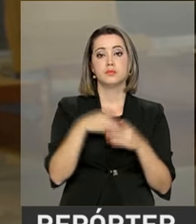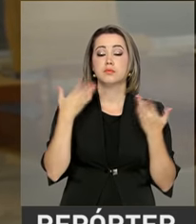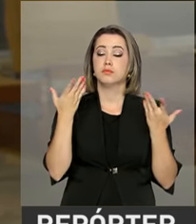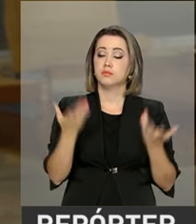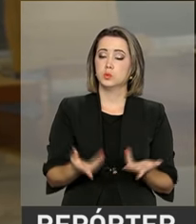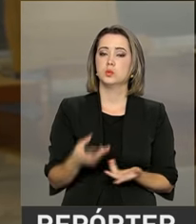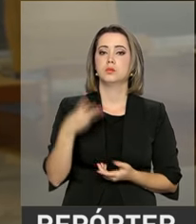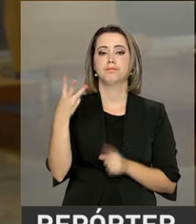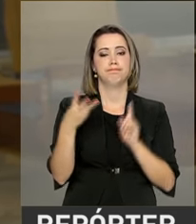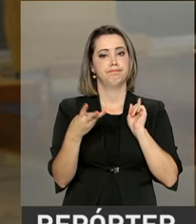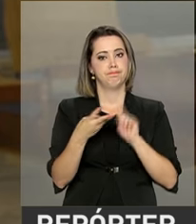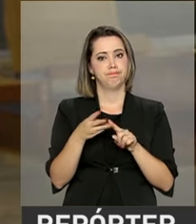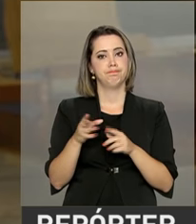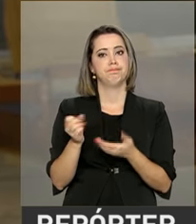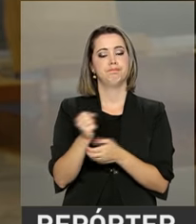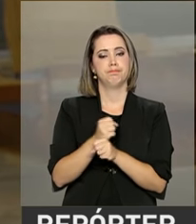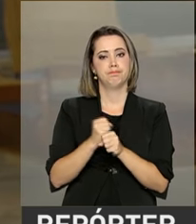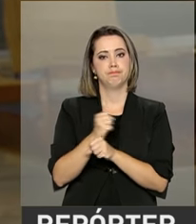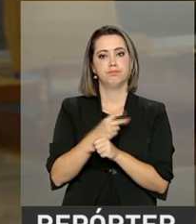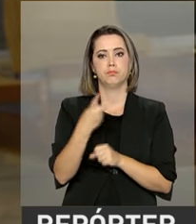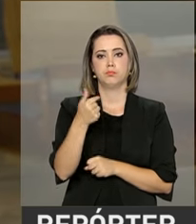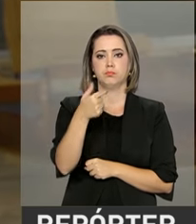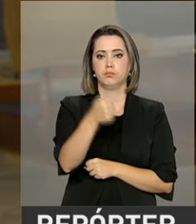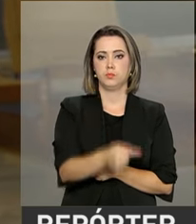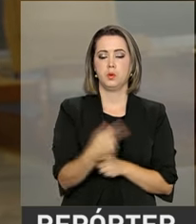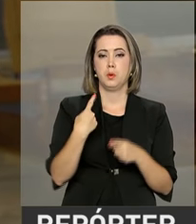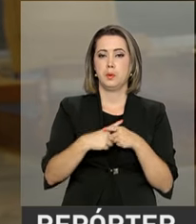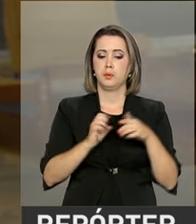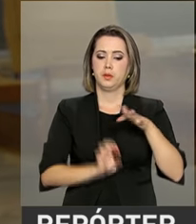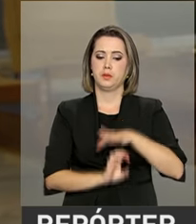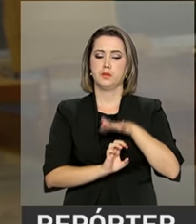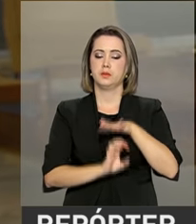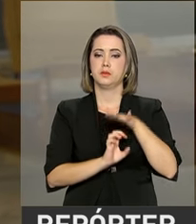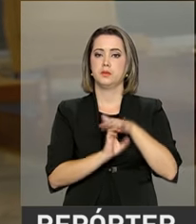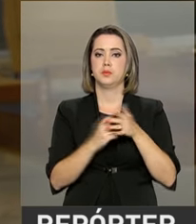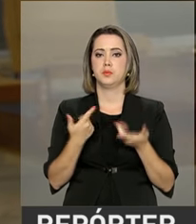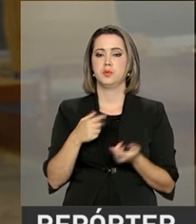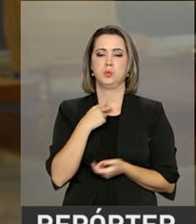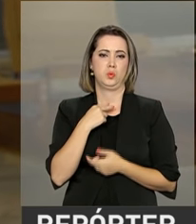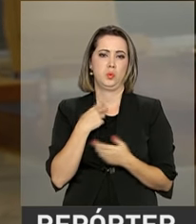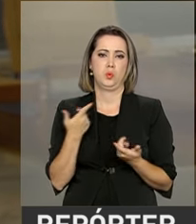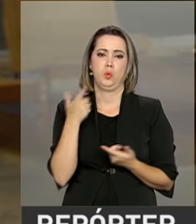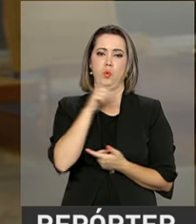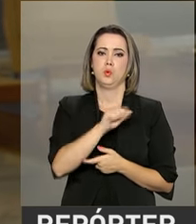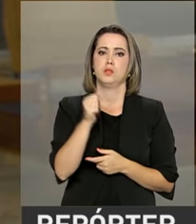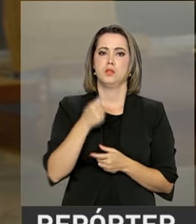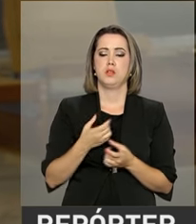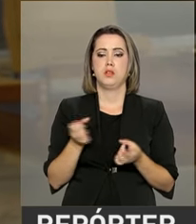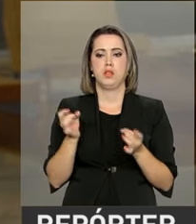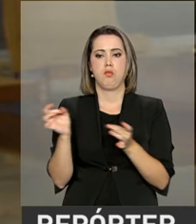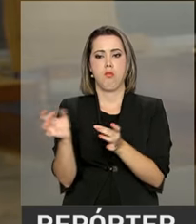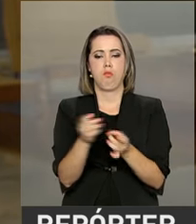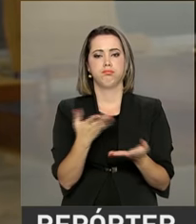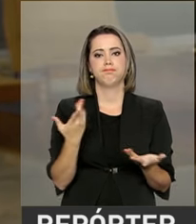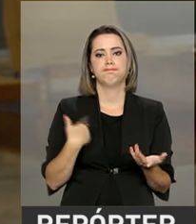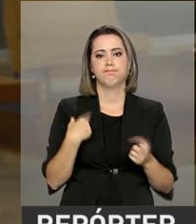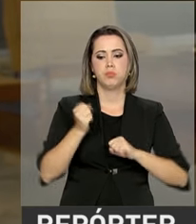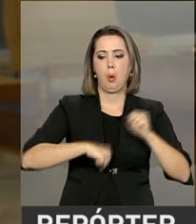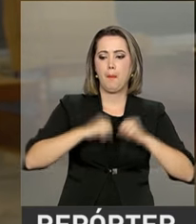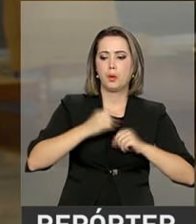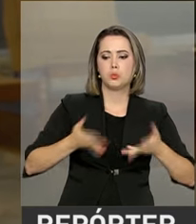vai impactar em 2017, porque as empresas ainda não conseguiram retomar totalmente a